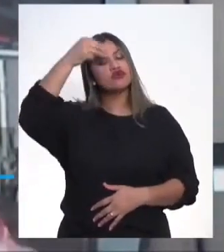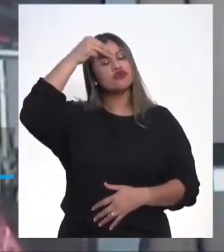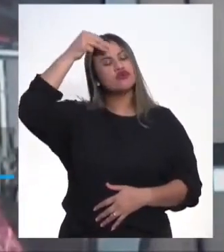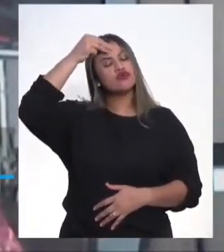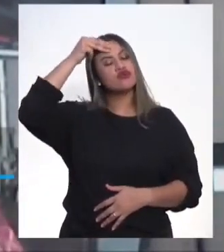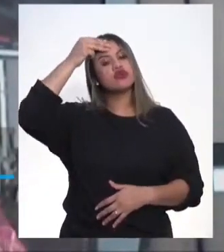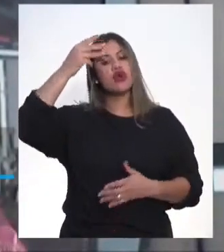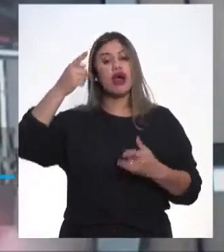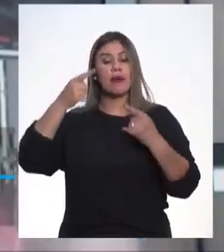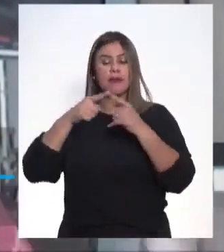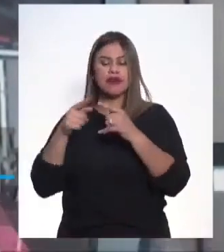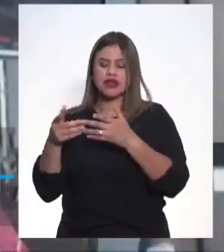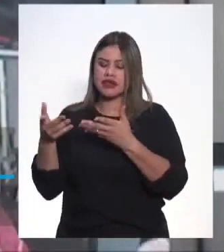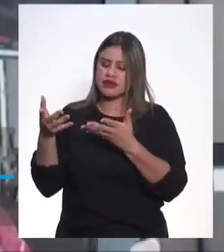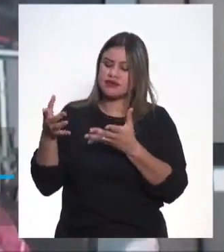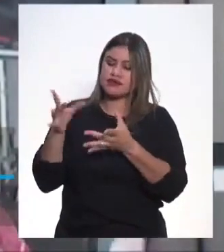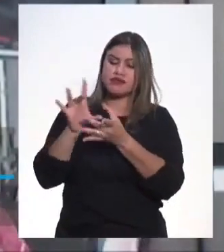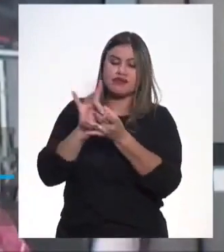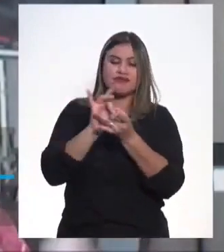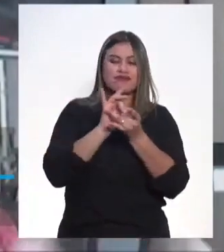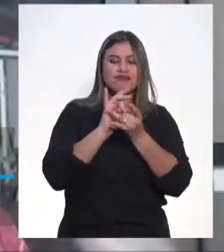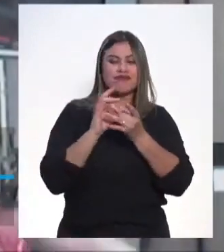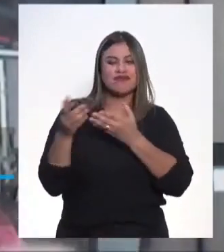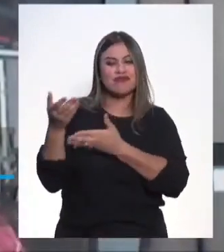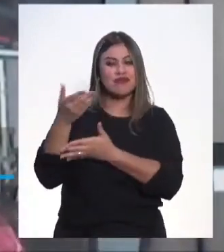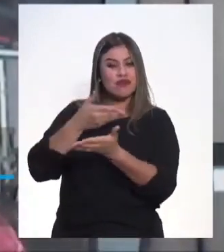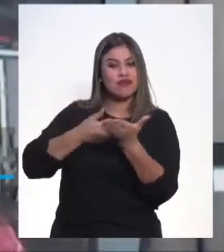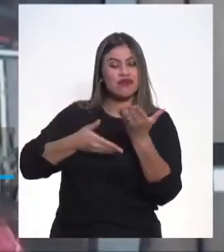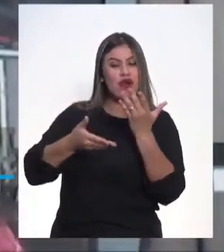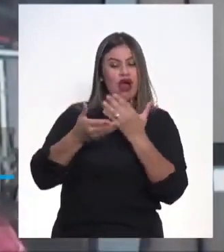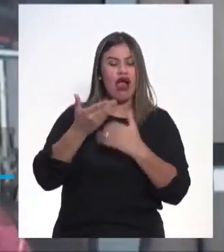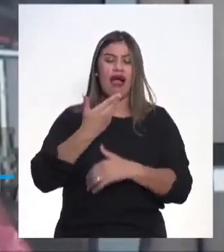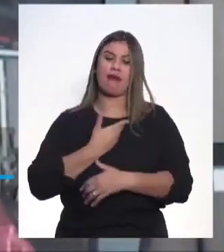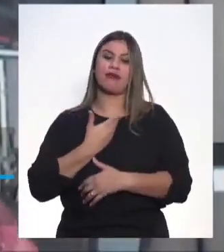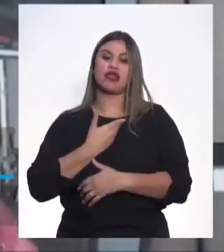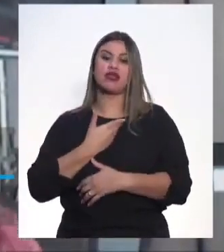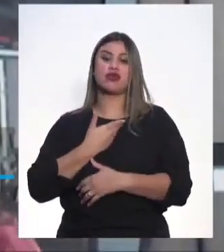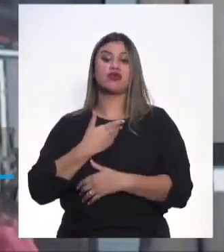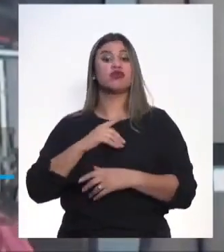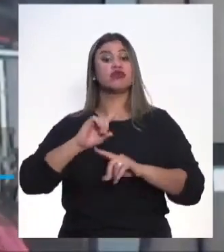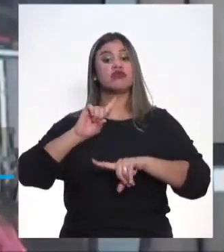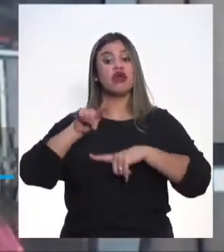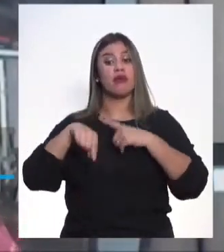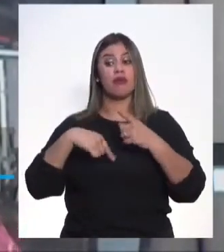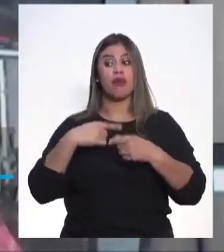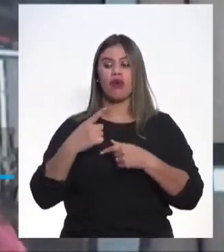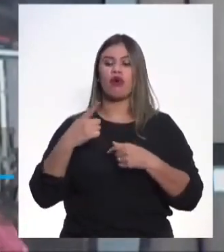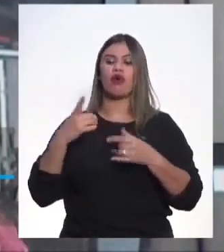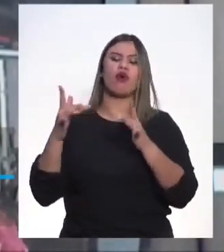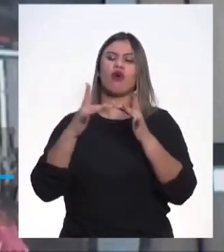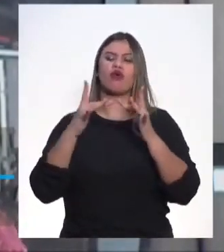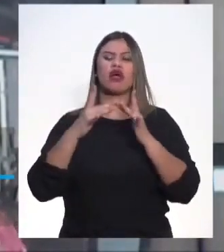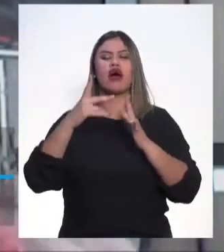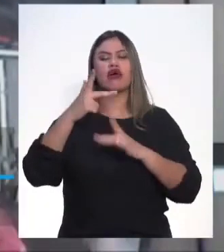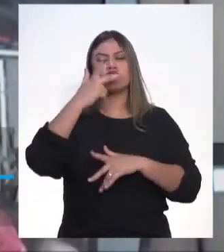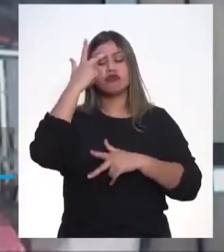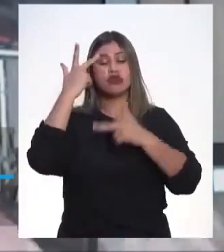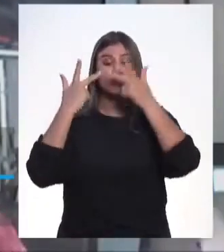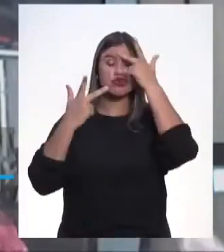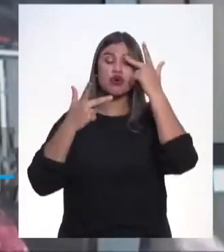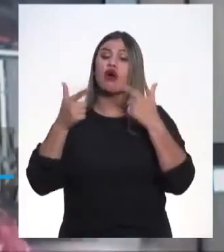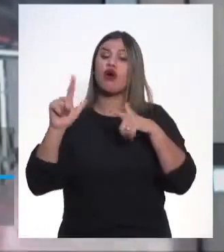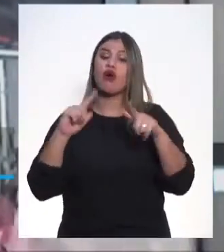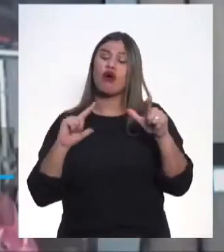de amizade. E na socialização secundária, nós temos contato com outras vidas, né? E a escola é um